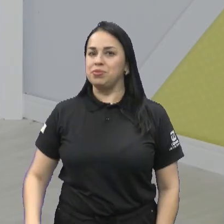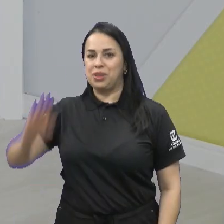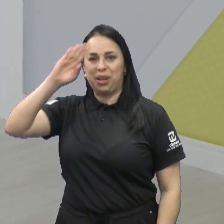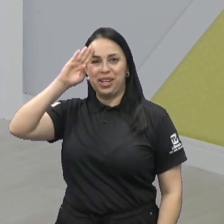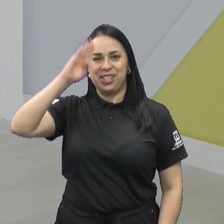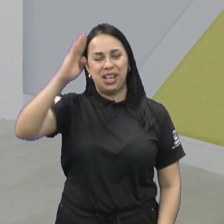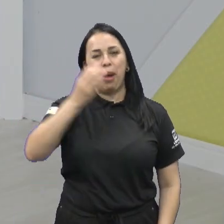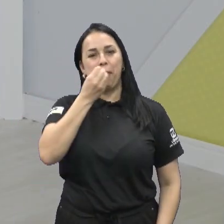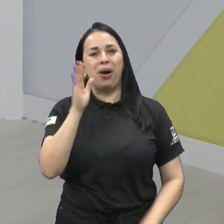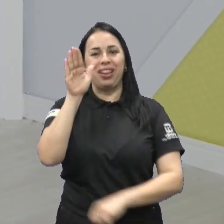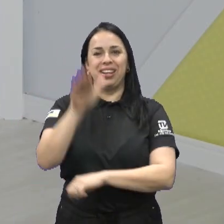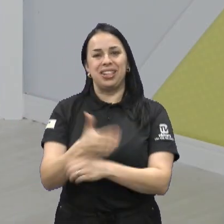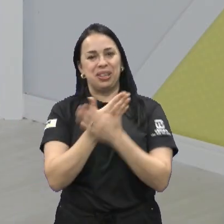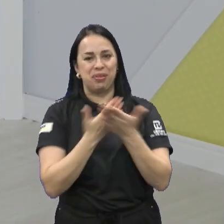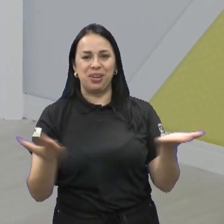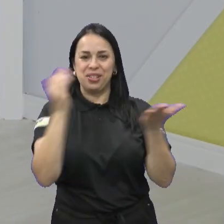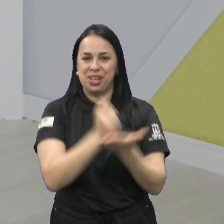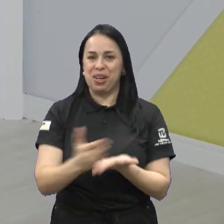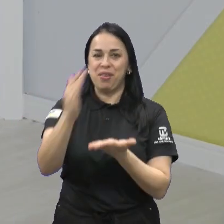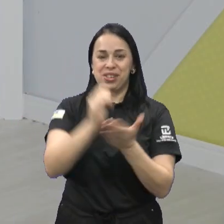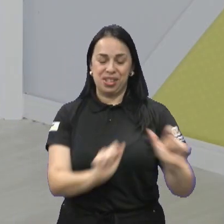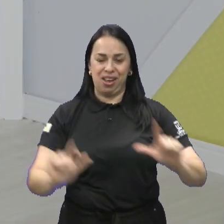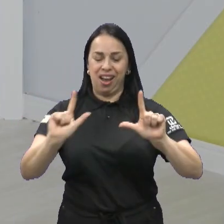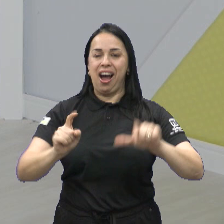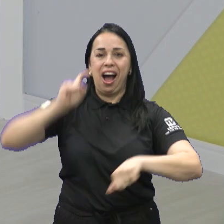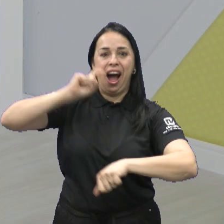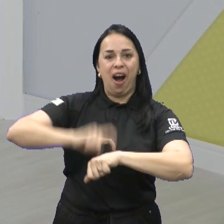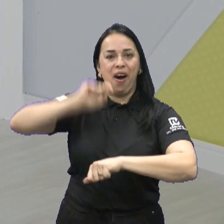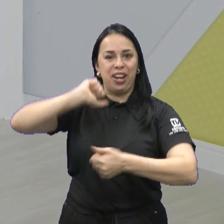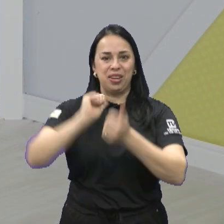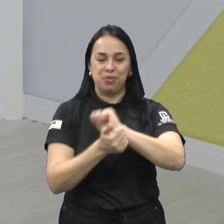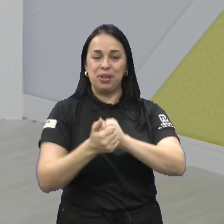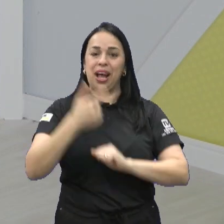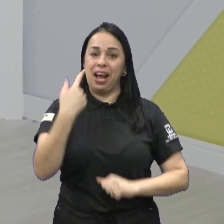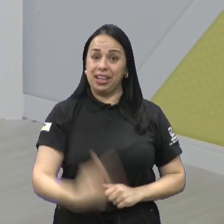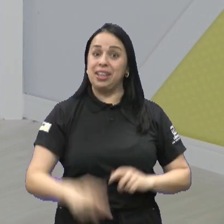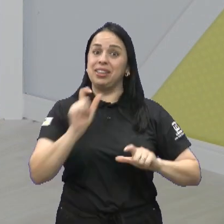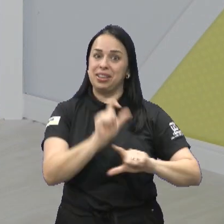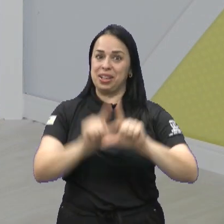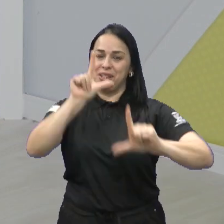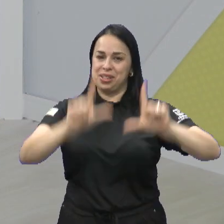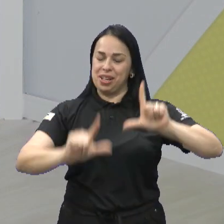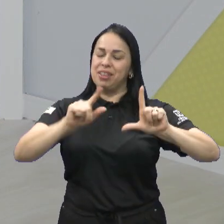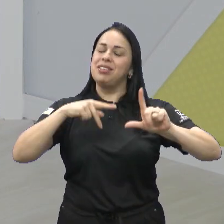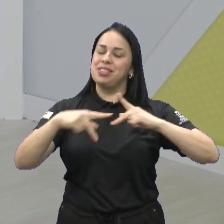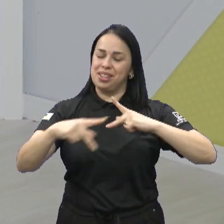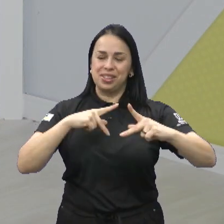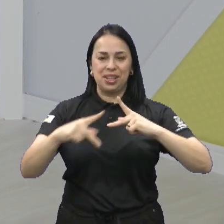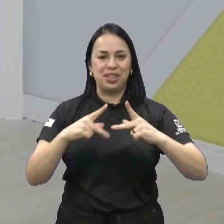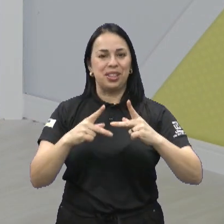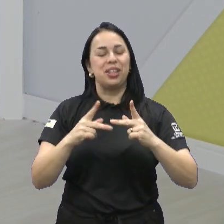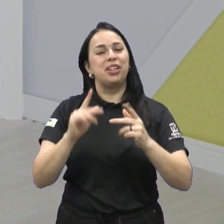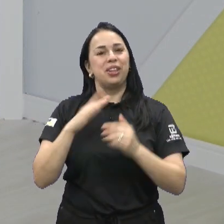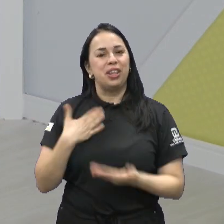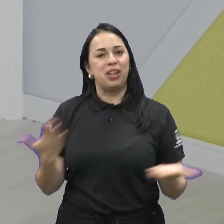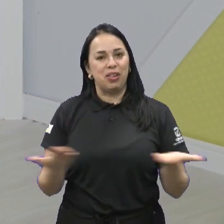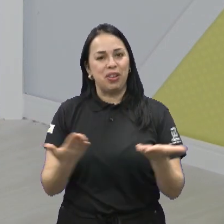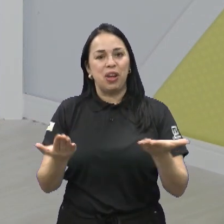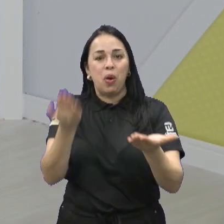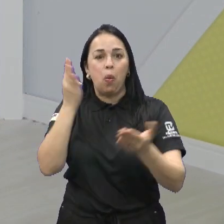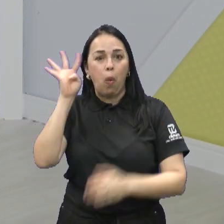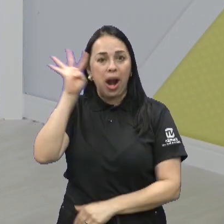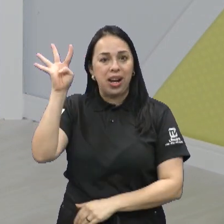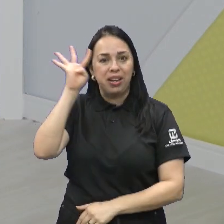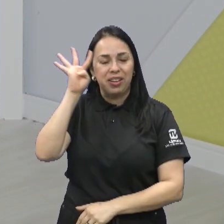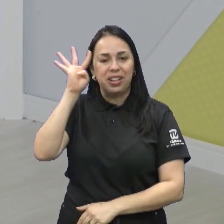Fala galera, uma boa tarde para você. Tá começando a Hora do Esporte aqui na tela da TV Câmara de São José dos Campos. Vamos juntos nesta quarta-feira até